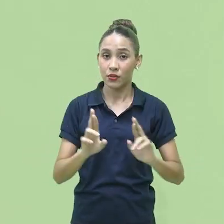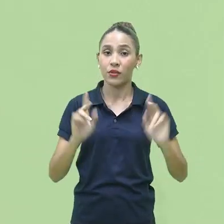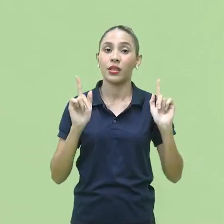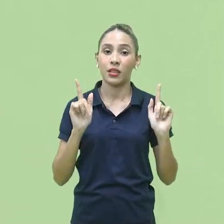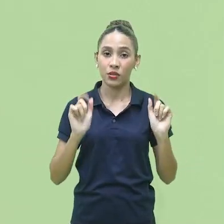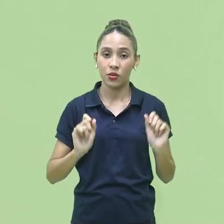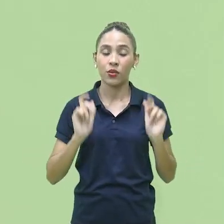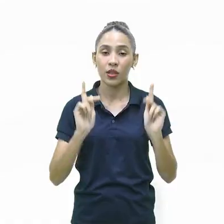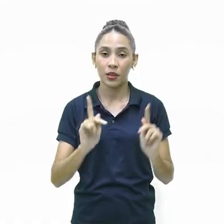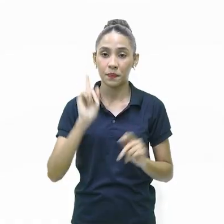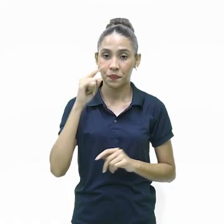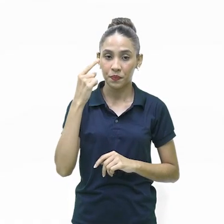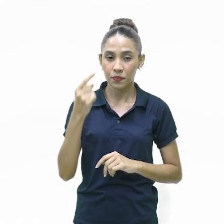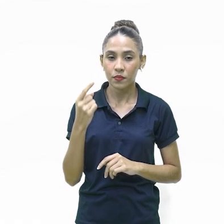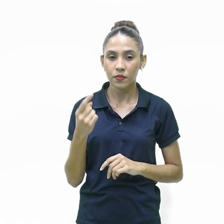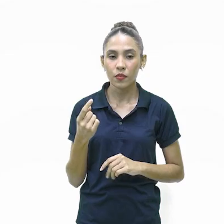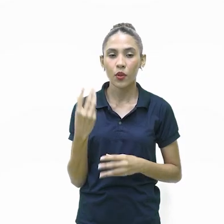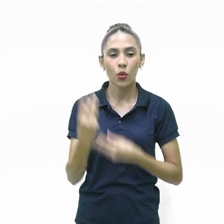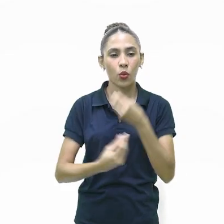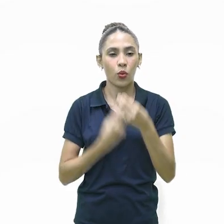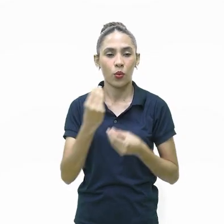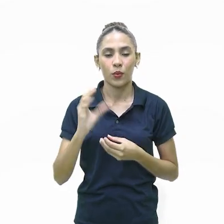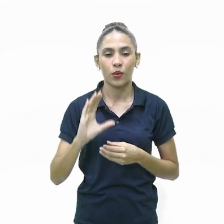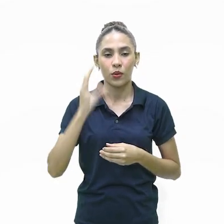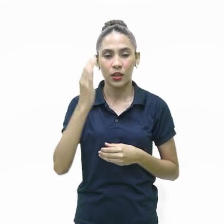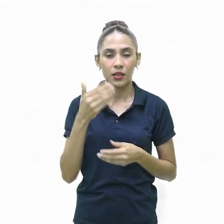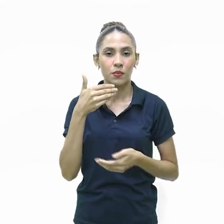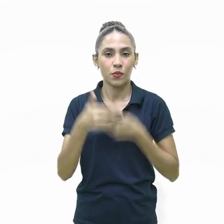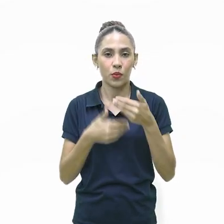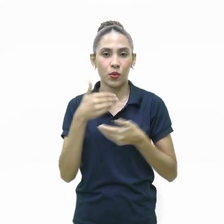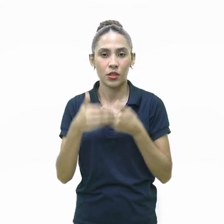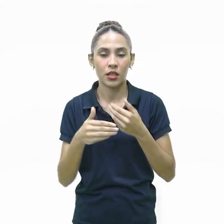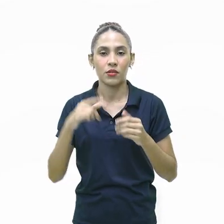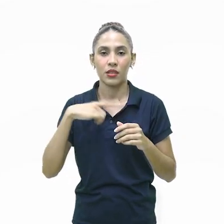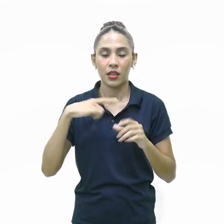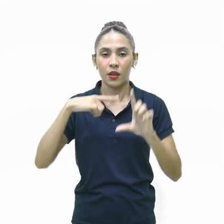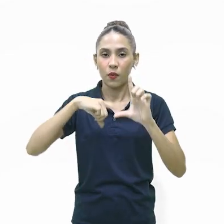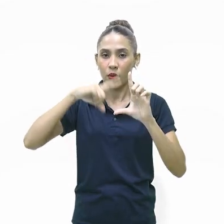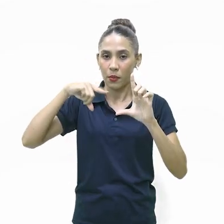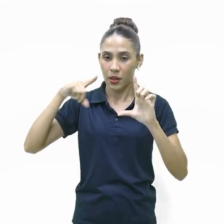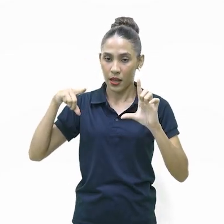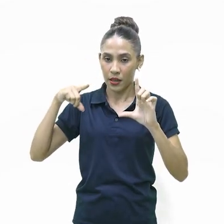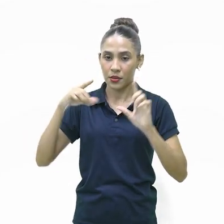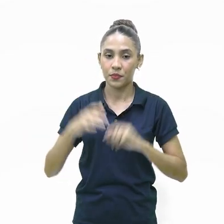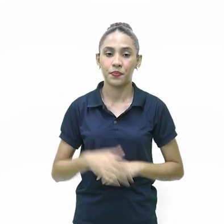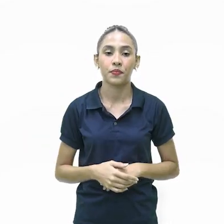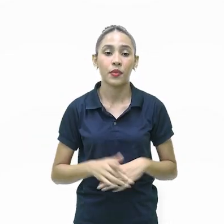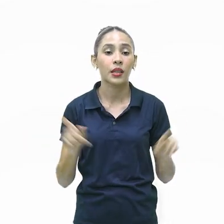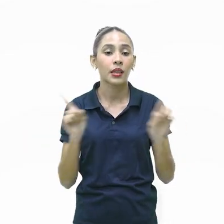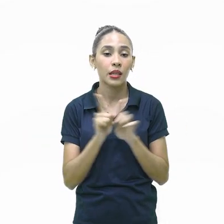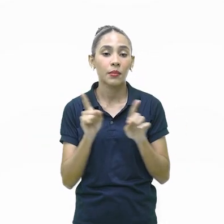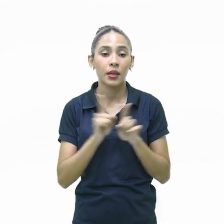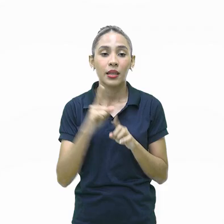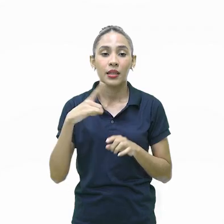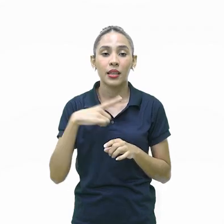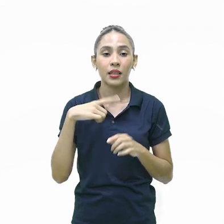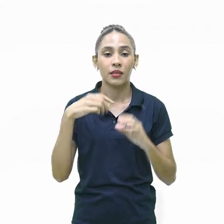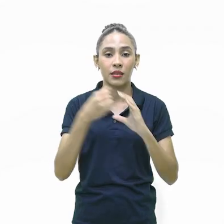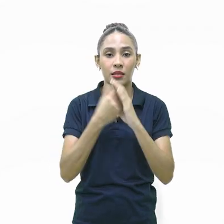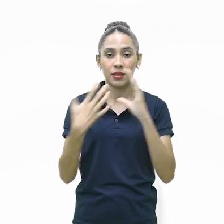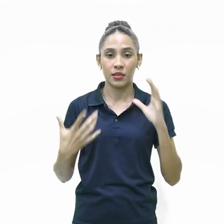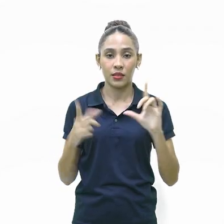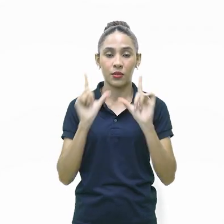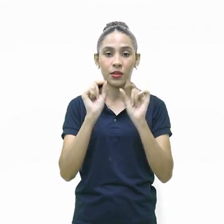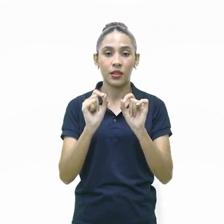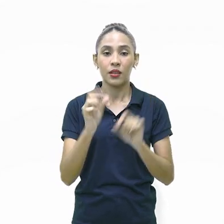A gente vai ver mais adiante qual é esse processo que causa essa variabilidade. Nós também temos o fator, né,